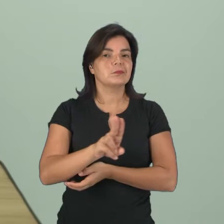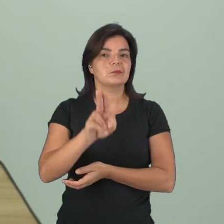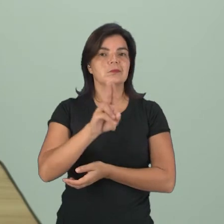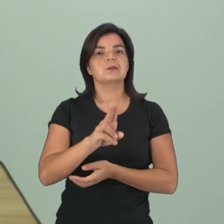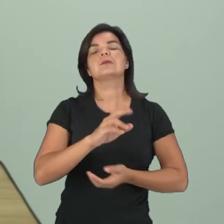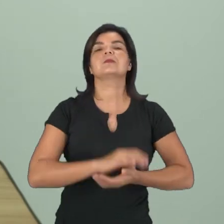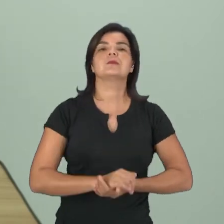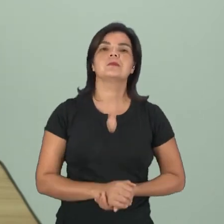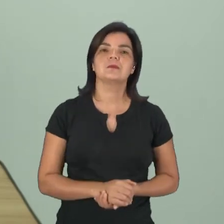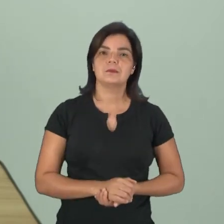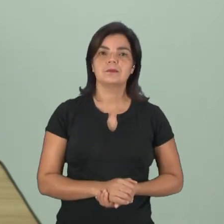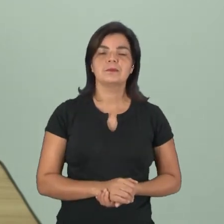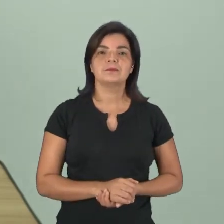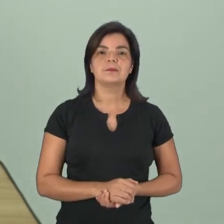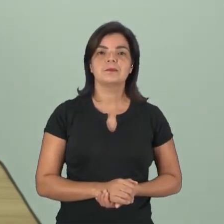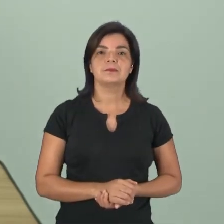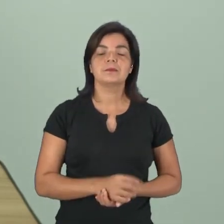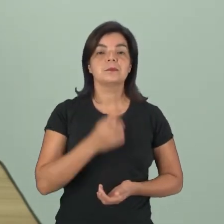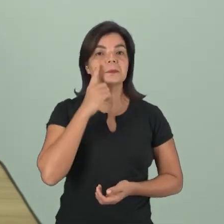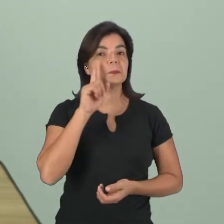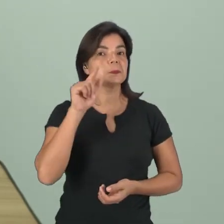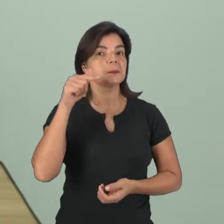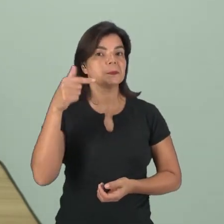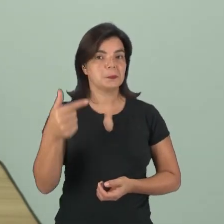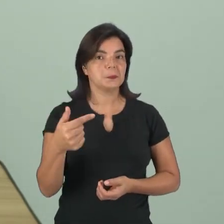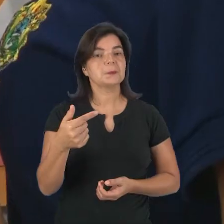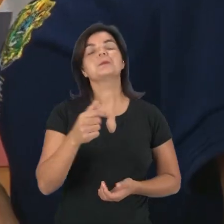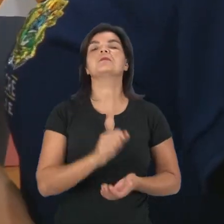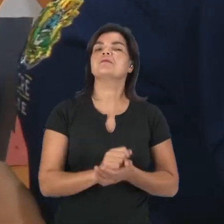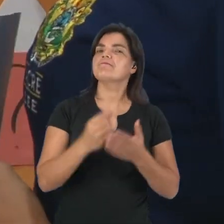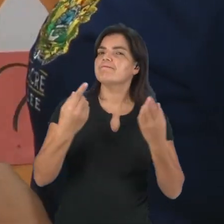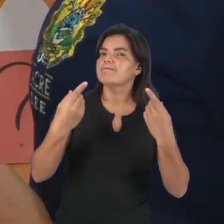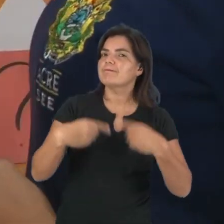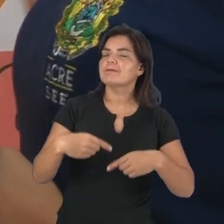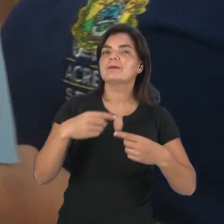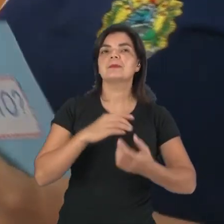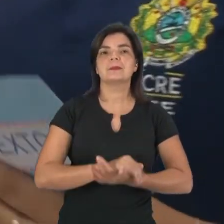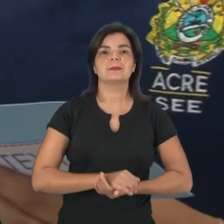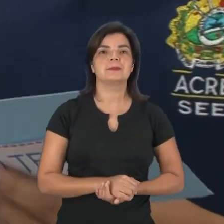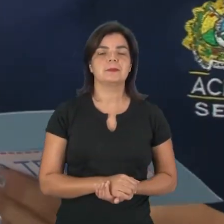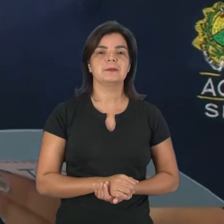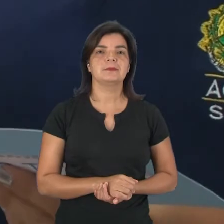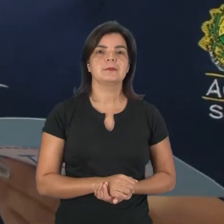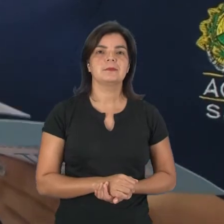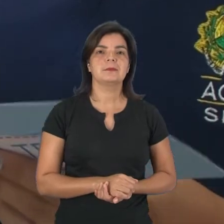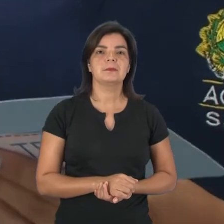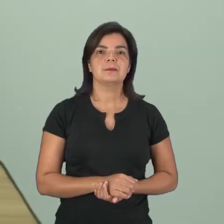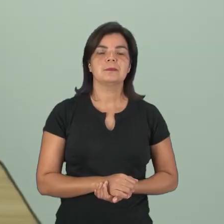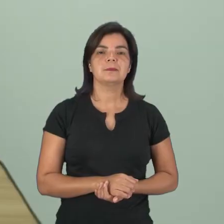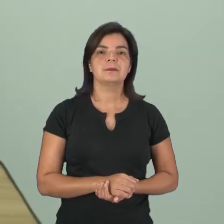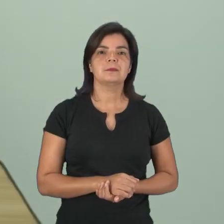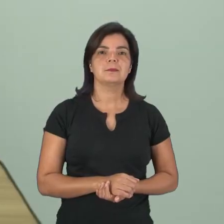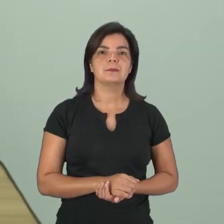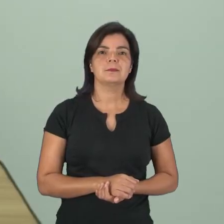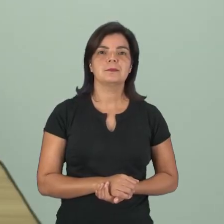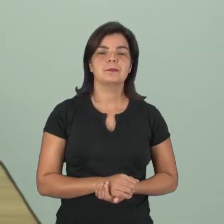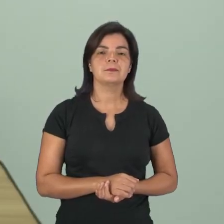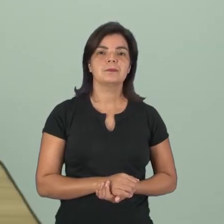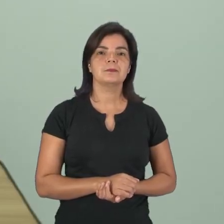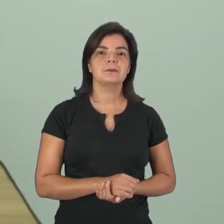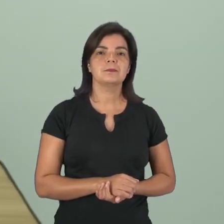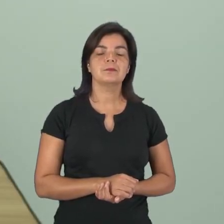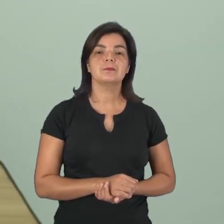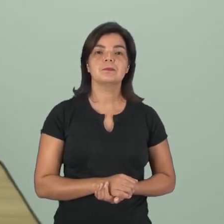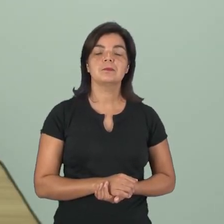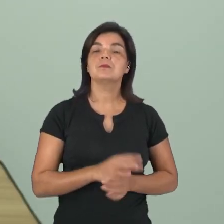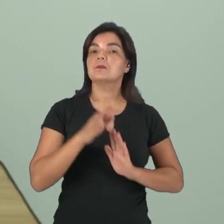usá-lo. Vamos para mais um desafio.